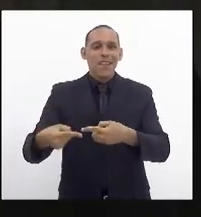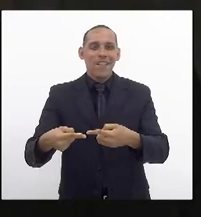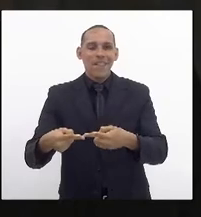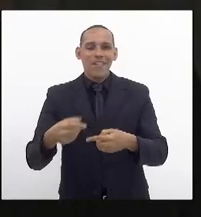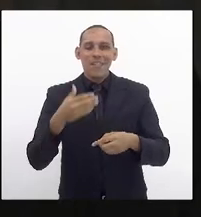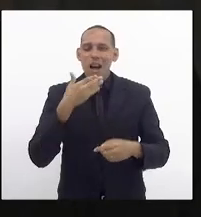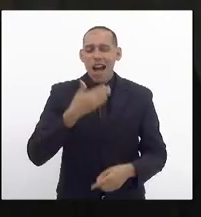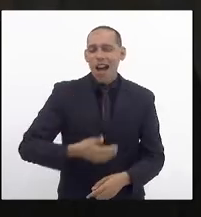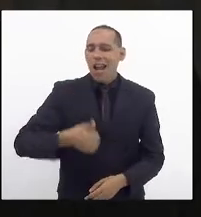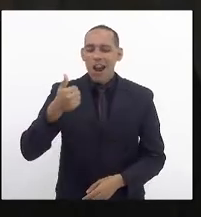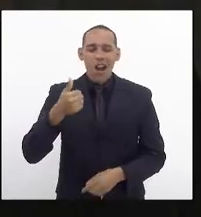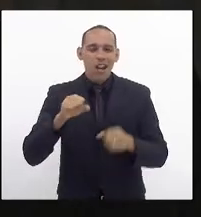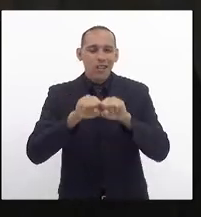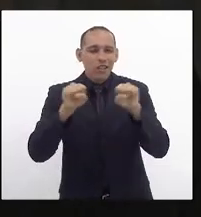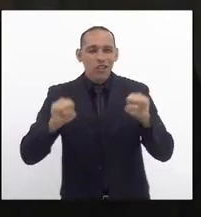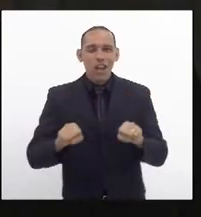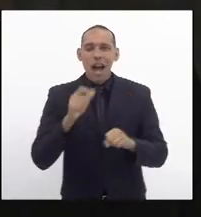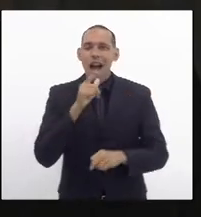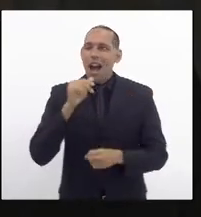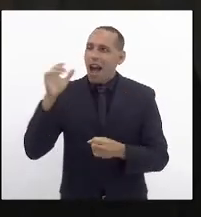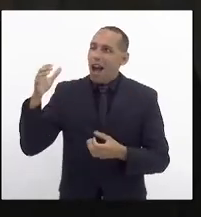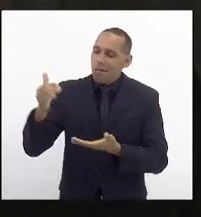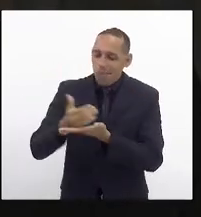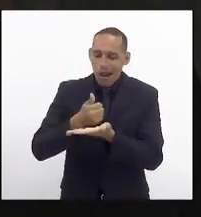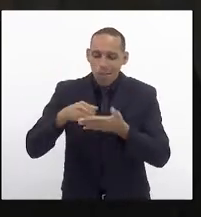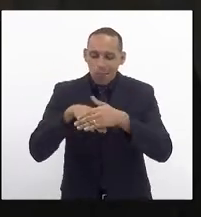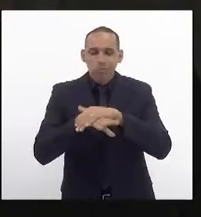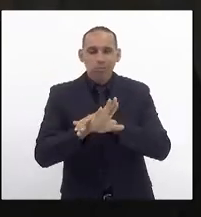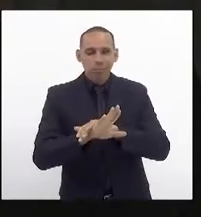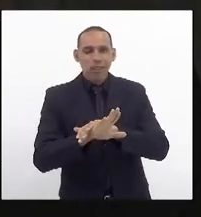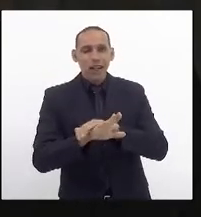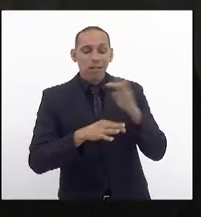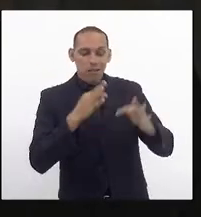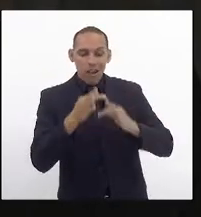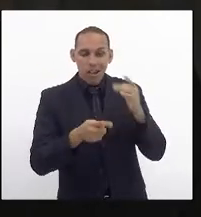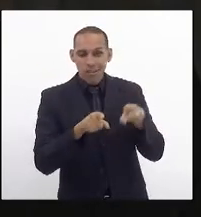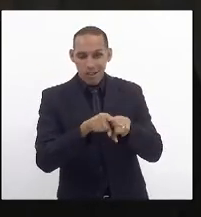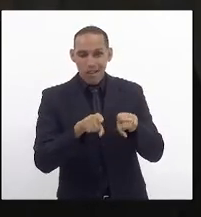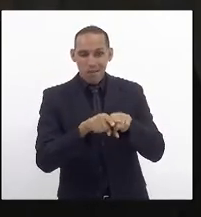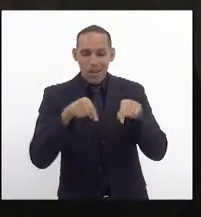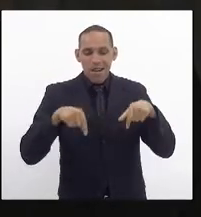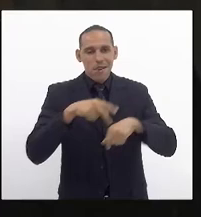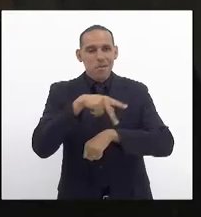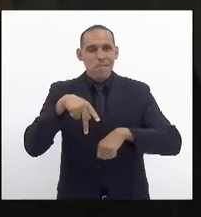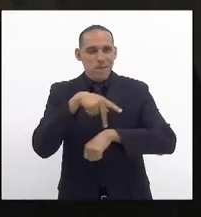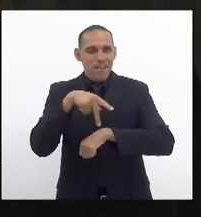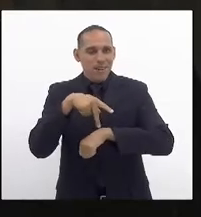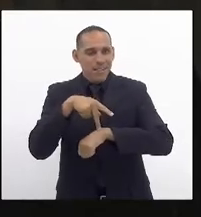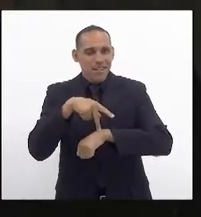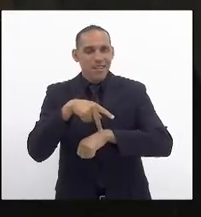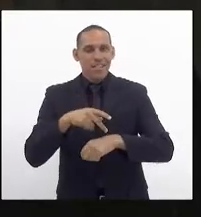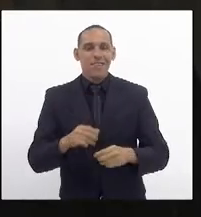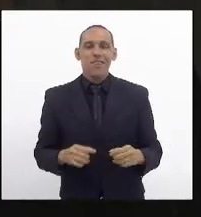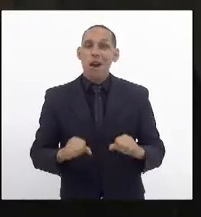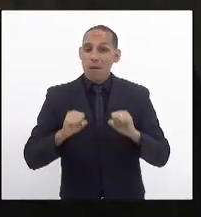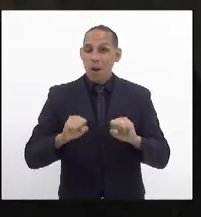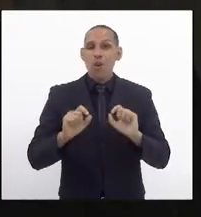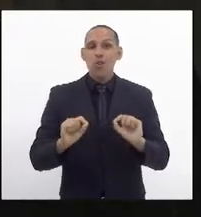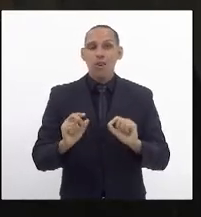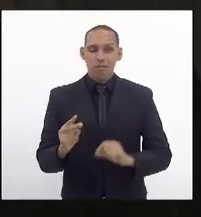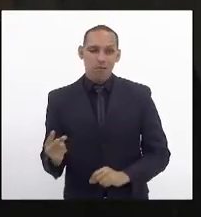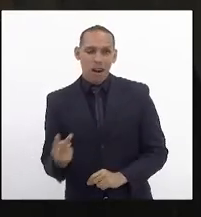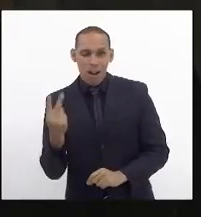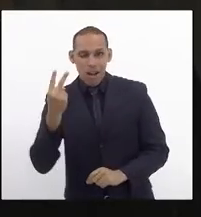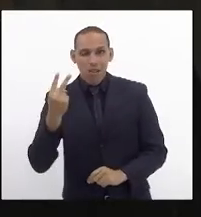melhorar ainda o sistema de captação tratamento e distribuição de água e o nosso país tem um país que tenha valor